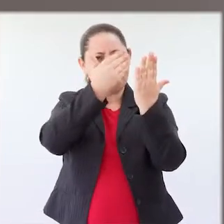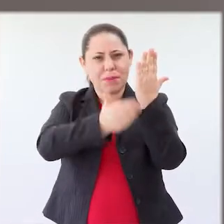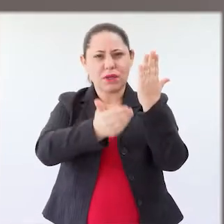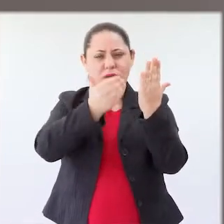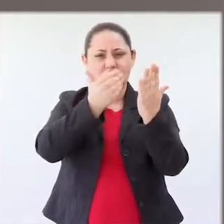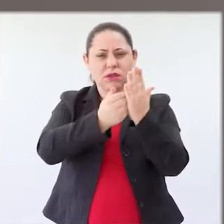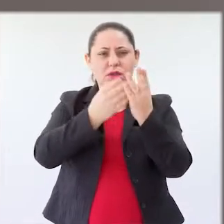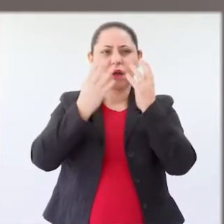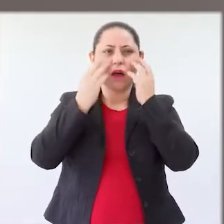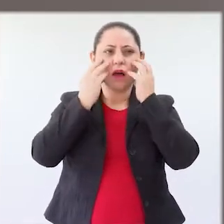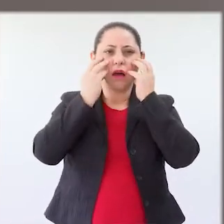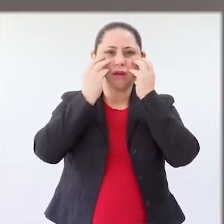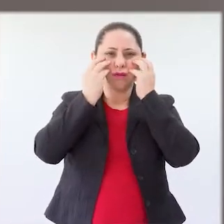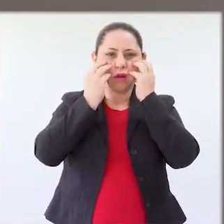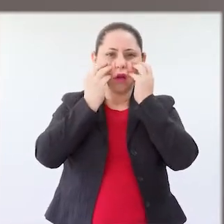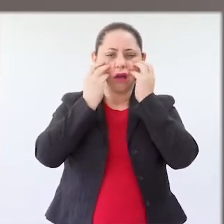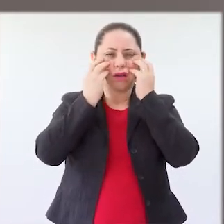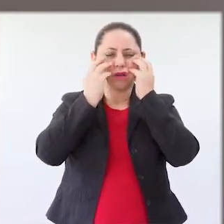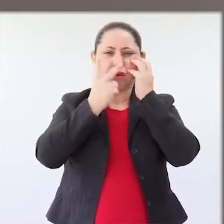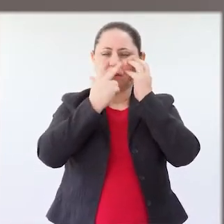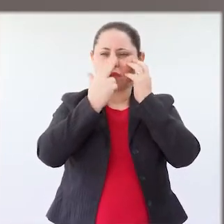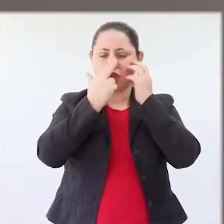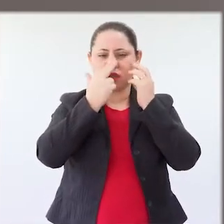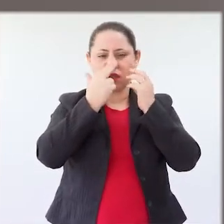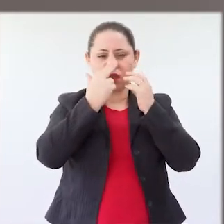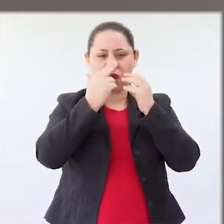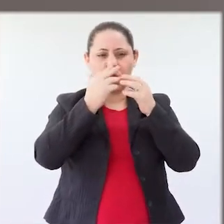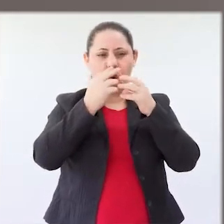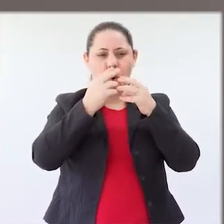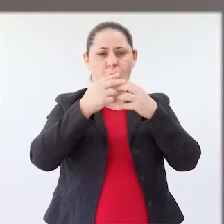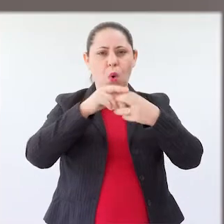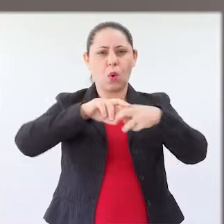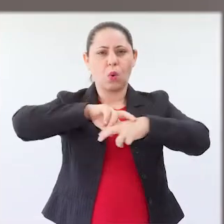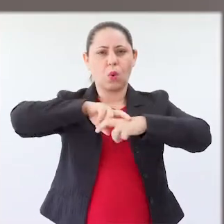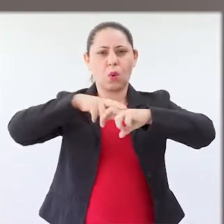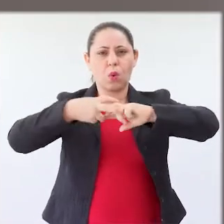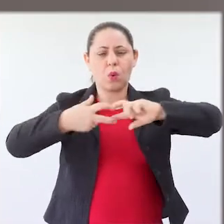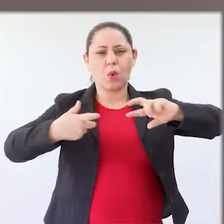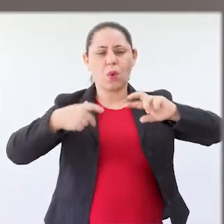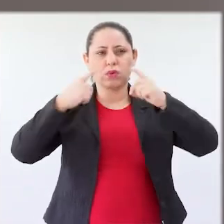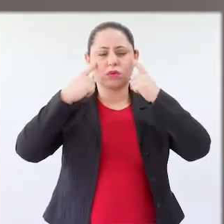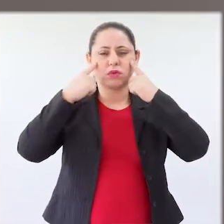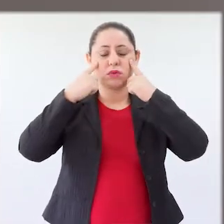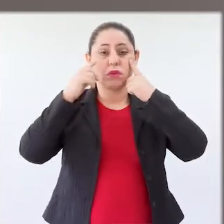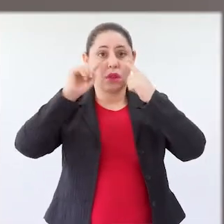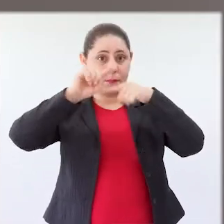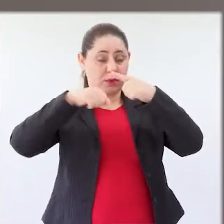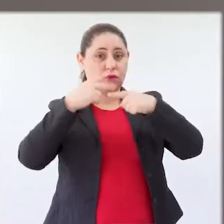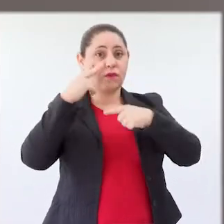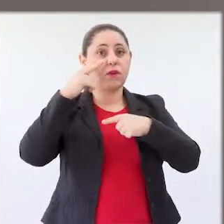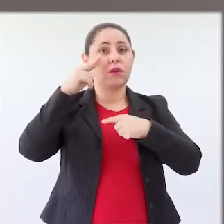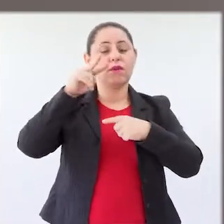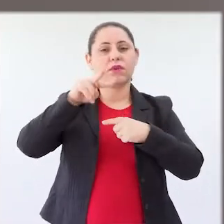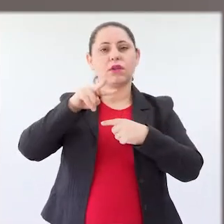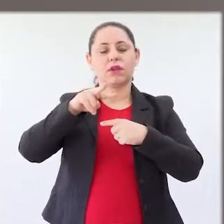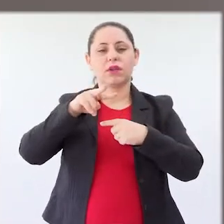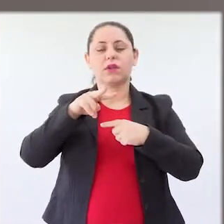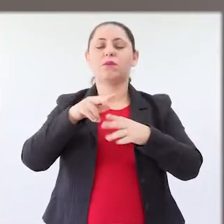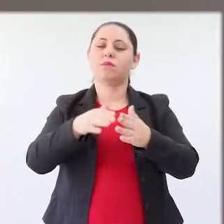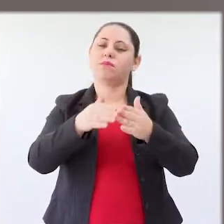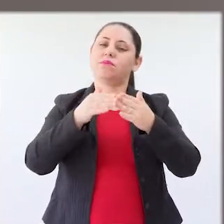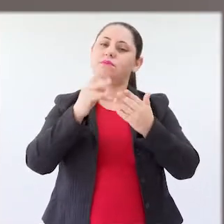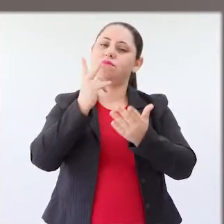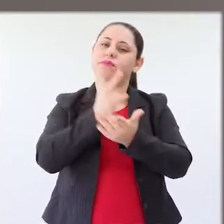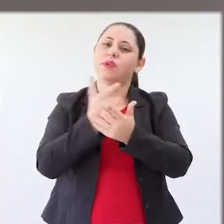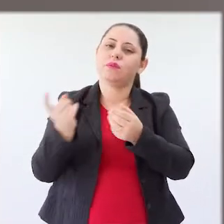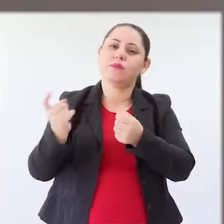da movimentação, que é o relaxamento do músculo, e depois ela vai vendo os resultados. O paciente, eu peço sempre para